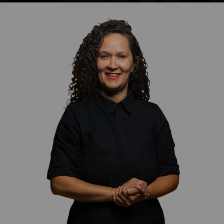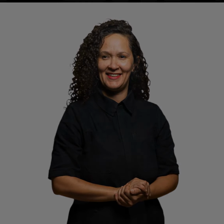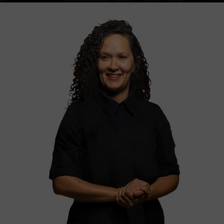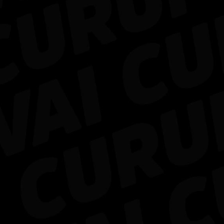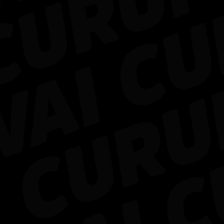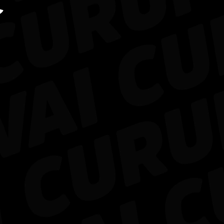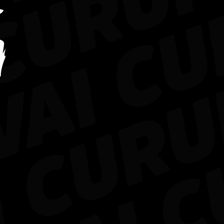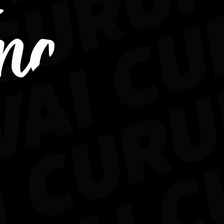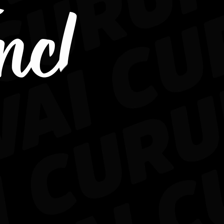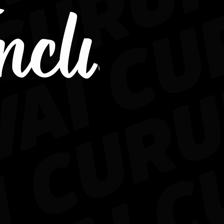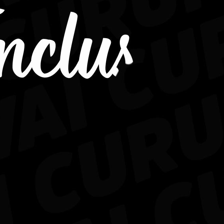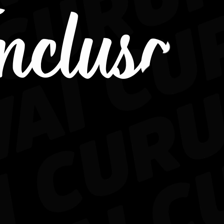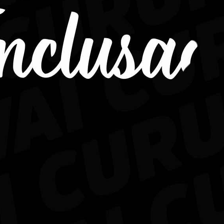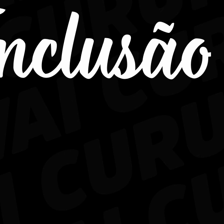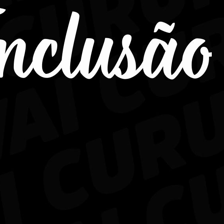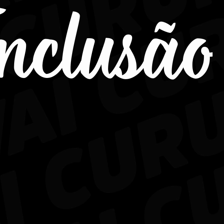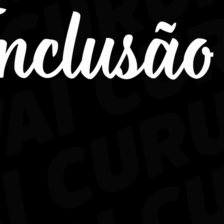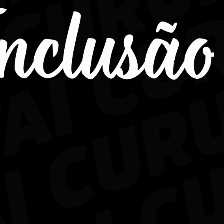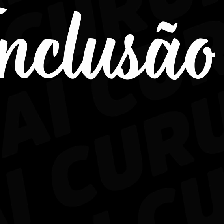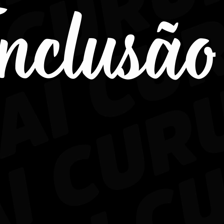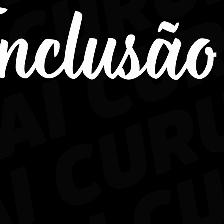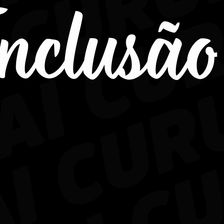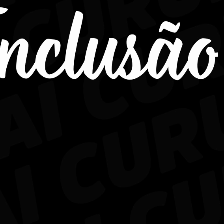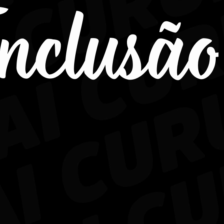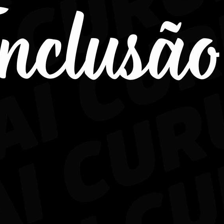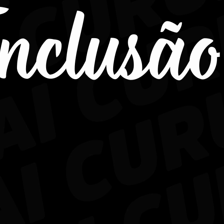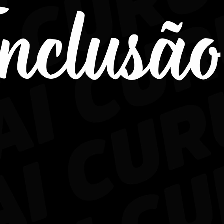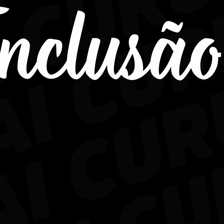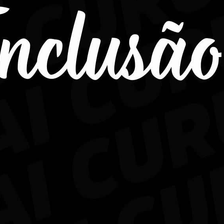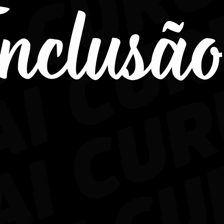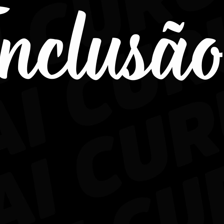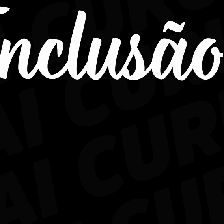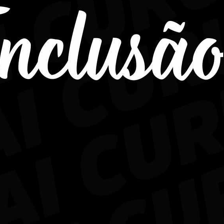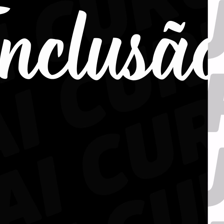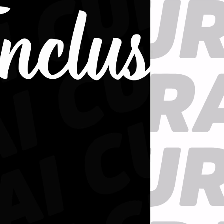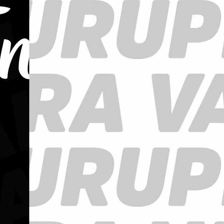Fundo preto e sobre ele escrito em branco. Vai, curupira e há logo. Abaixo, caminhos da inclusão.